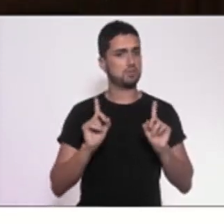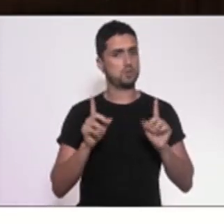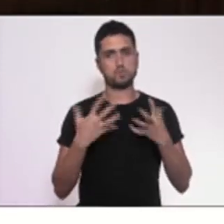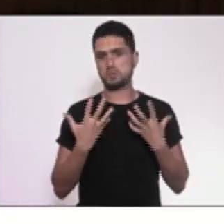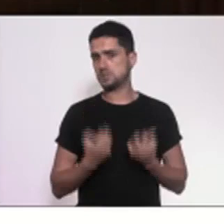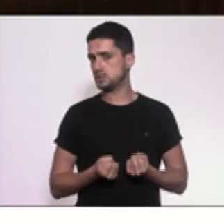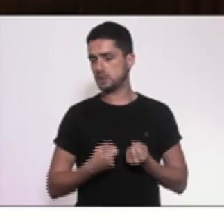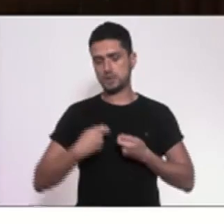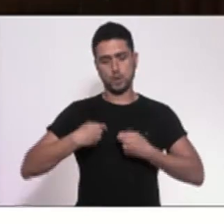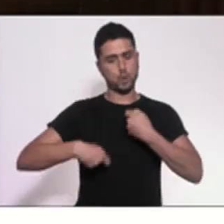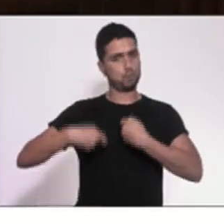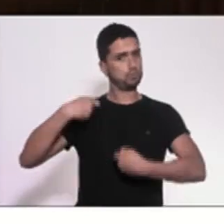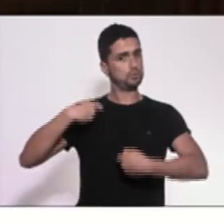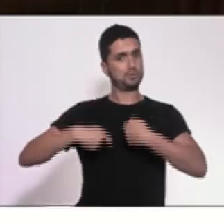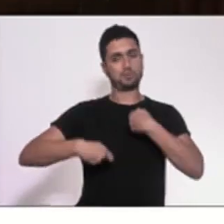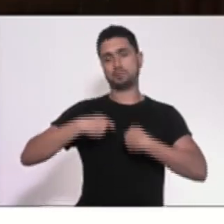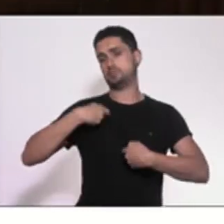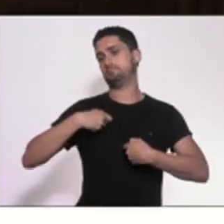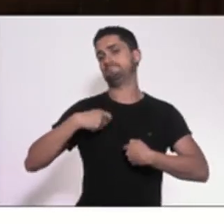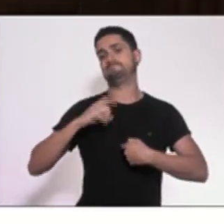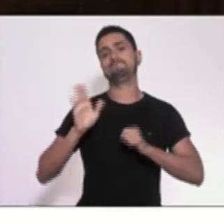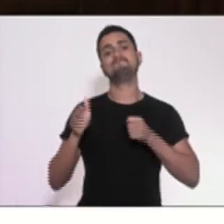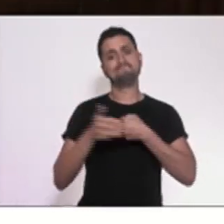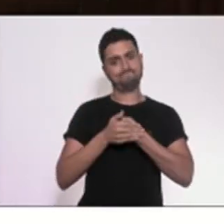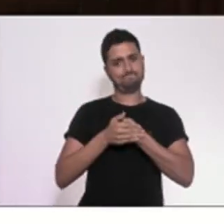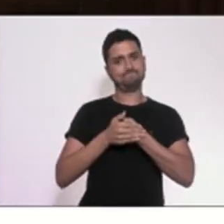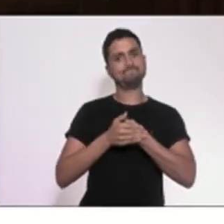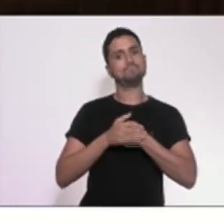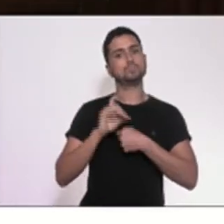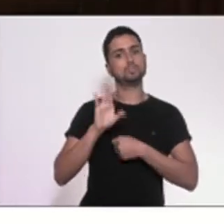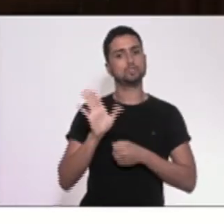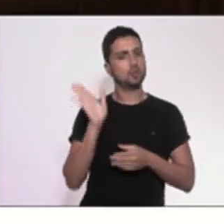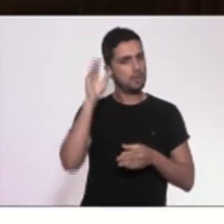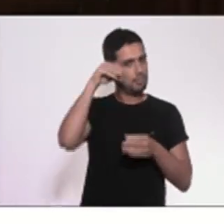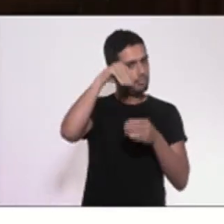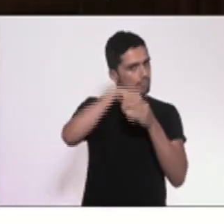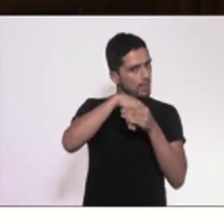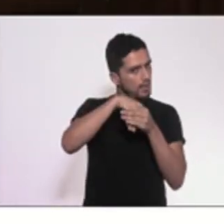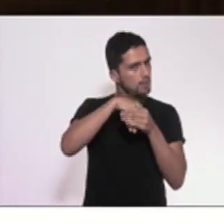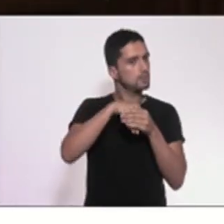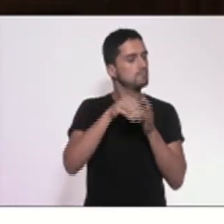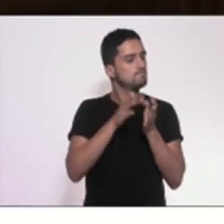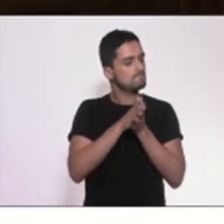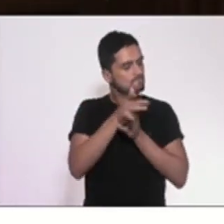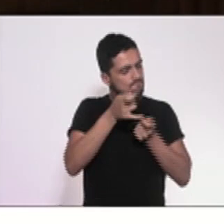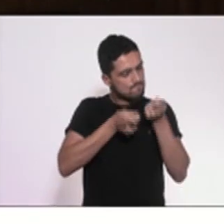controle sobre si, a não ser os mecanismos de controle internos do próprio poder judiciário.